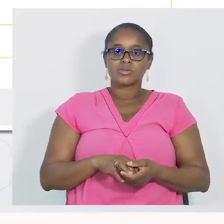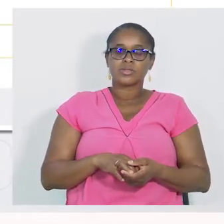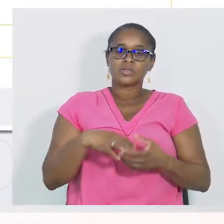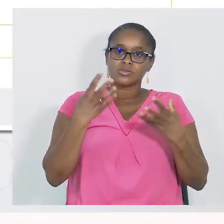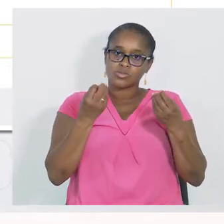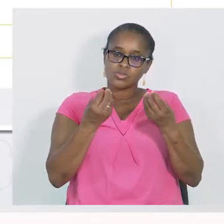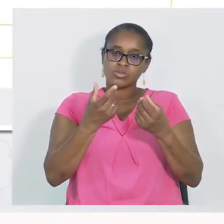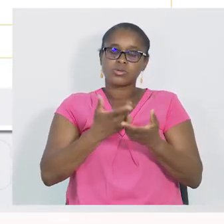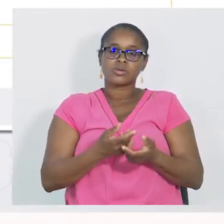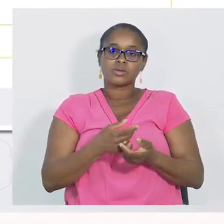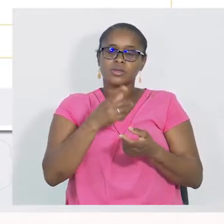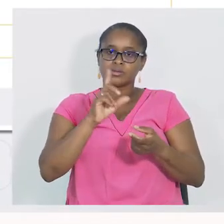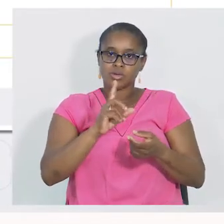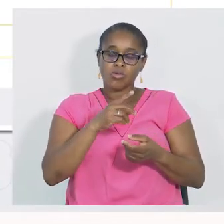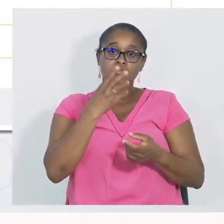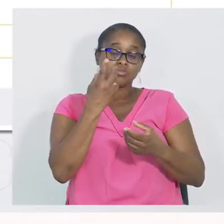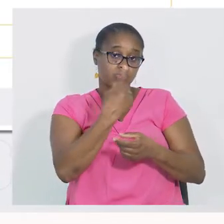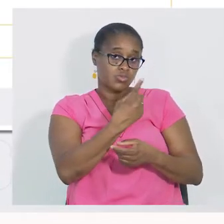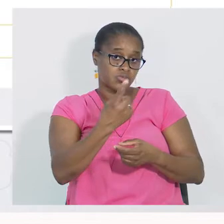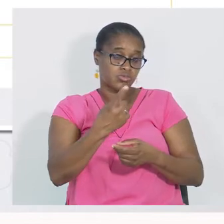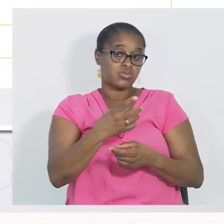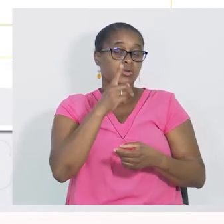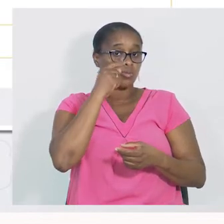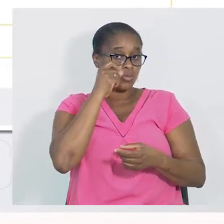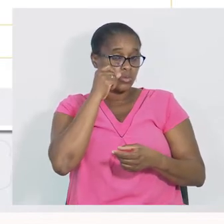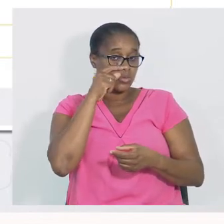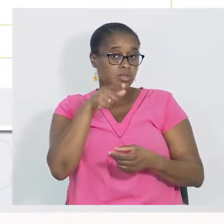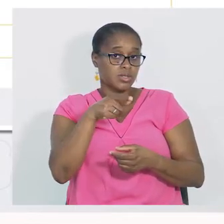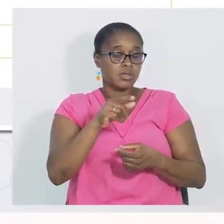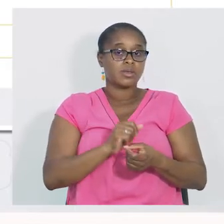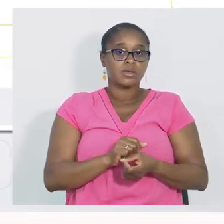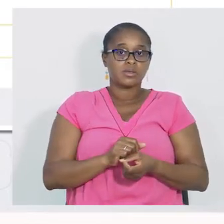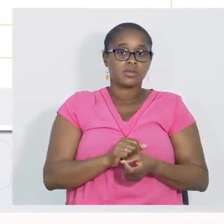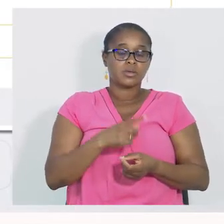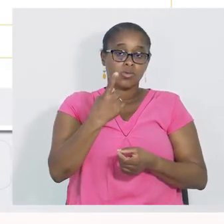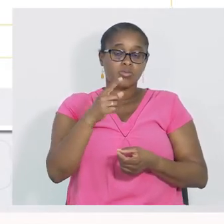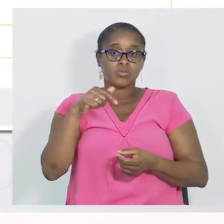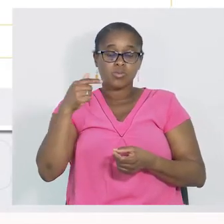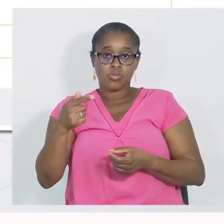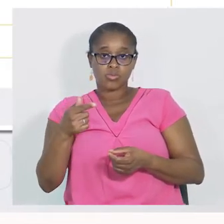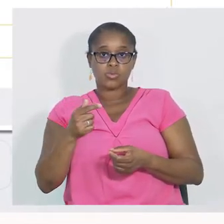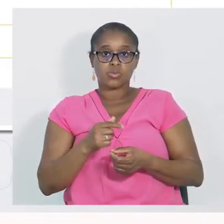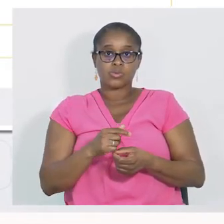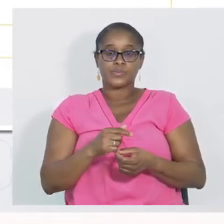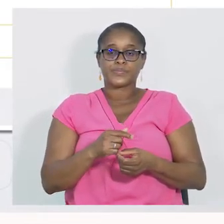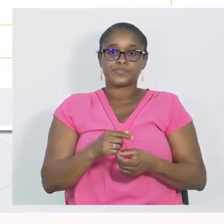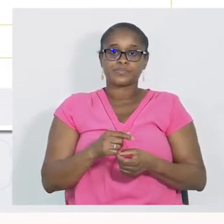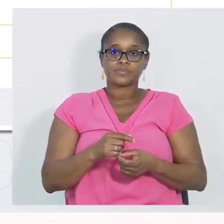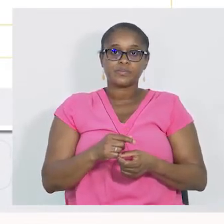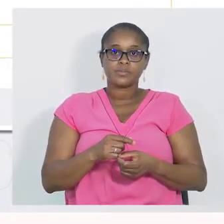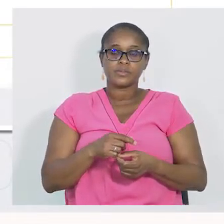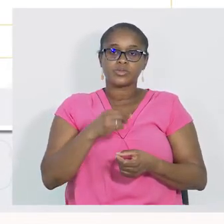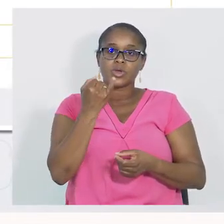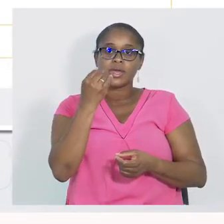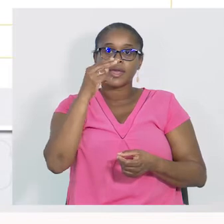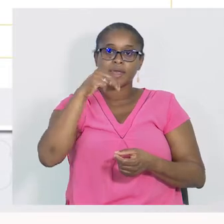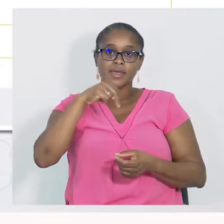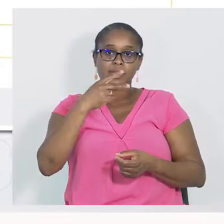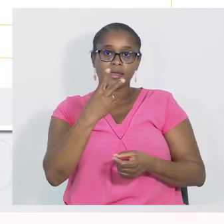fala, e um determinado objeto. E vamos continuar a nossa viagem pelo mundo dos determinantes. Vamos